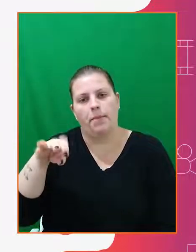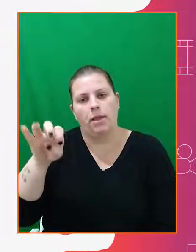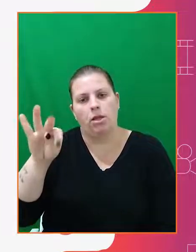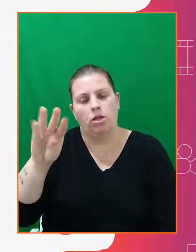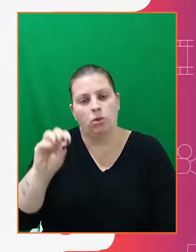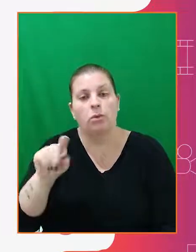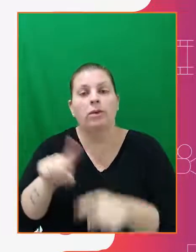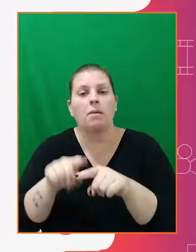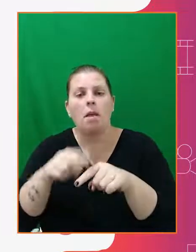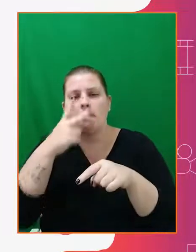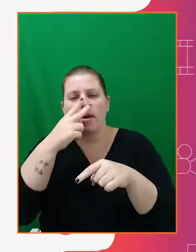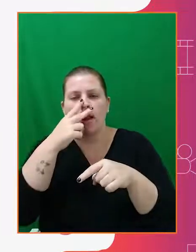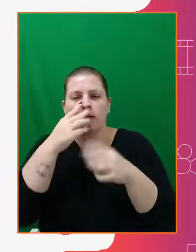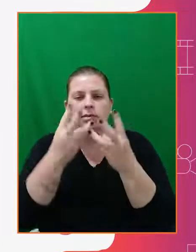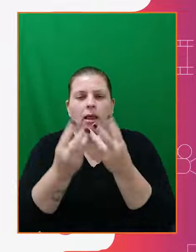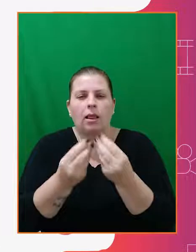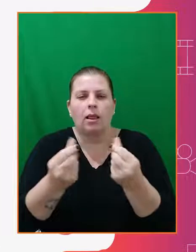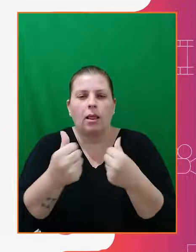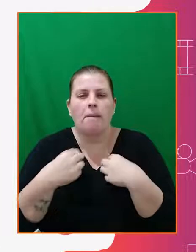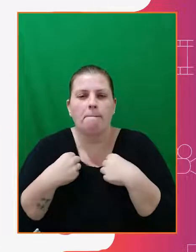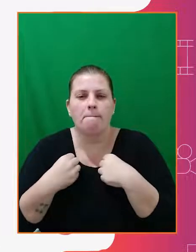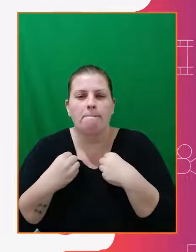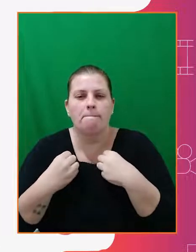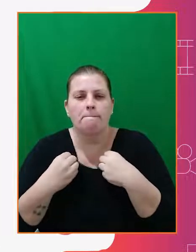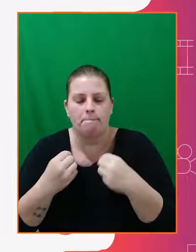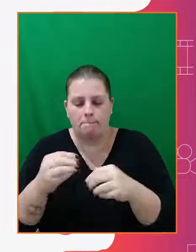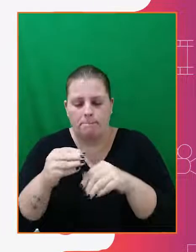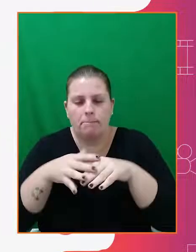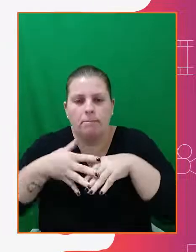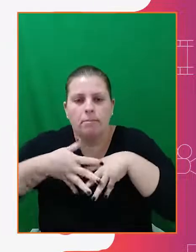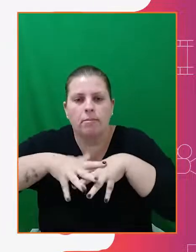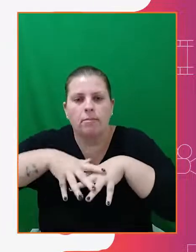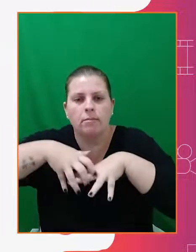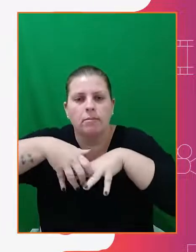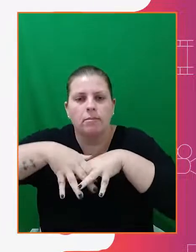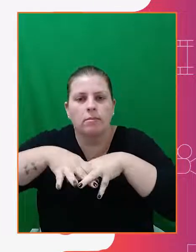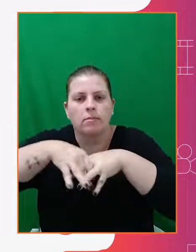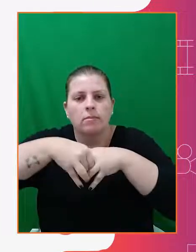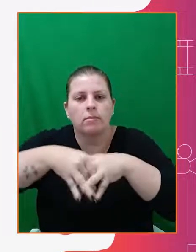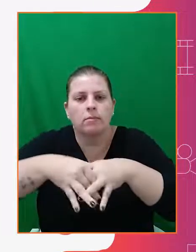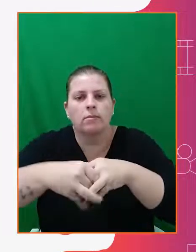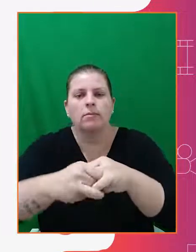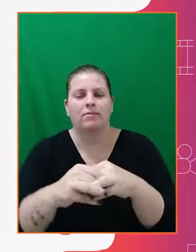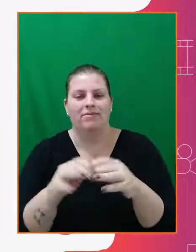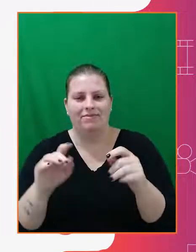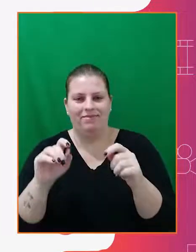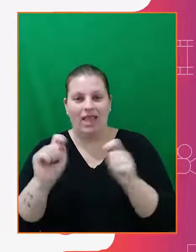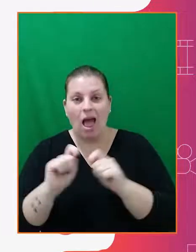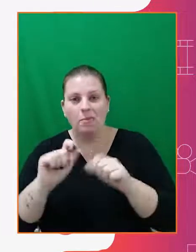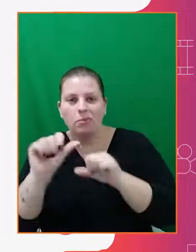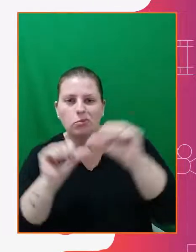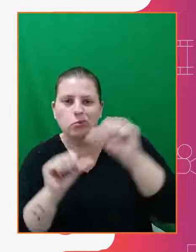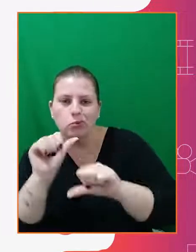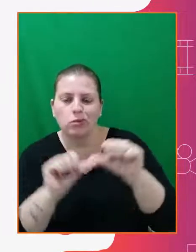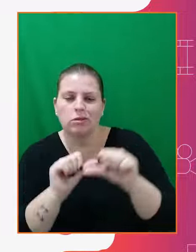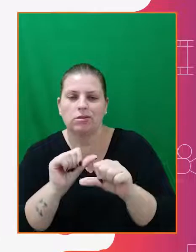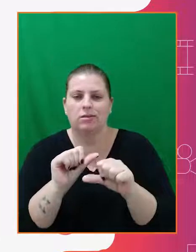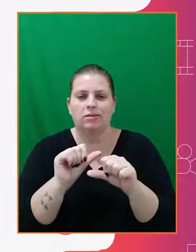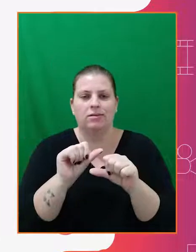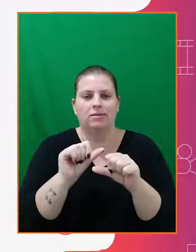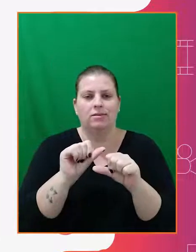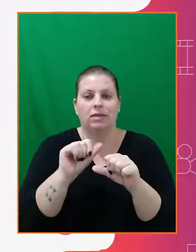exemplo. Repare que a trama das achuras pode sim ser mudada e trabalhada de acordo com a